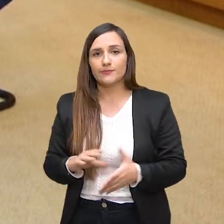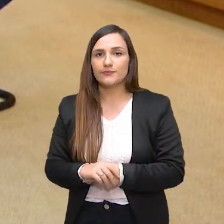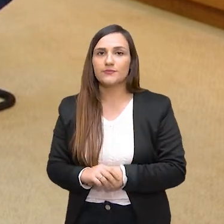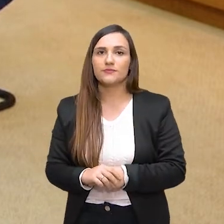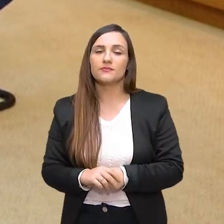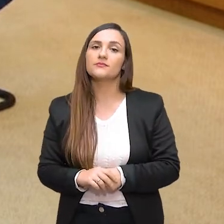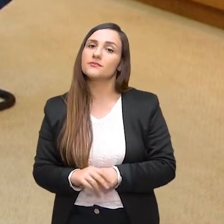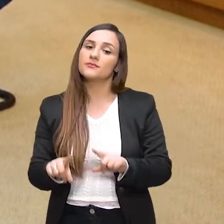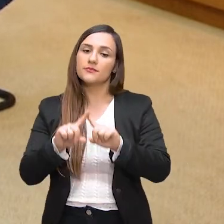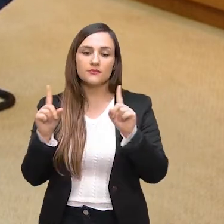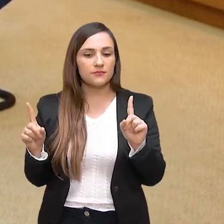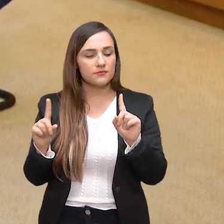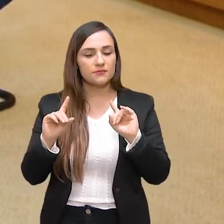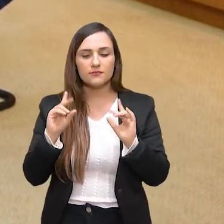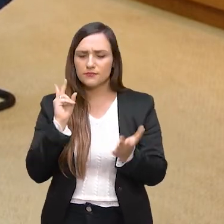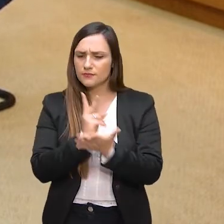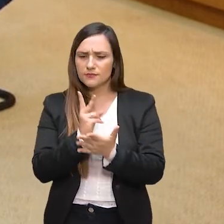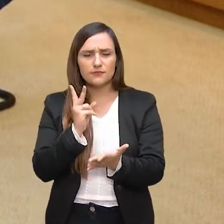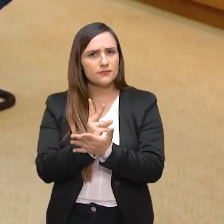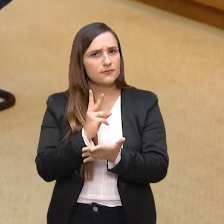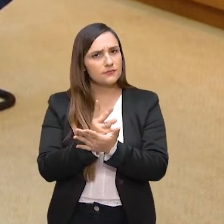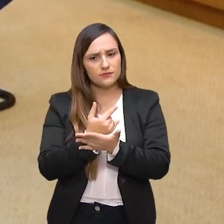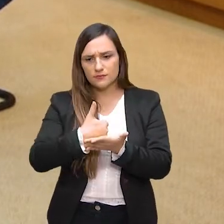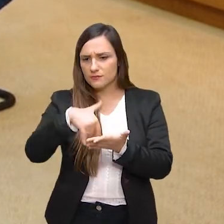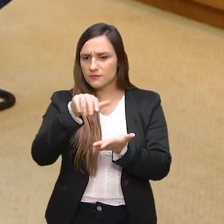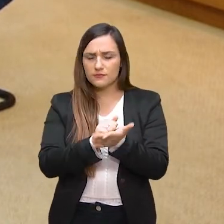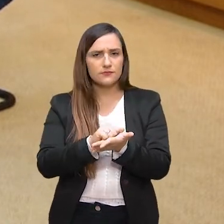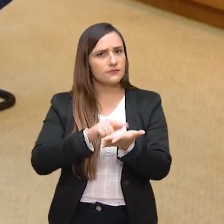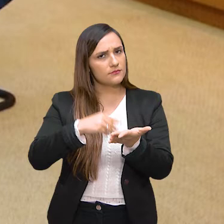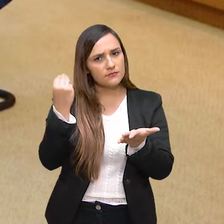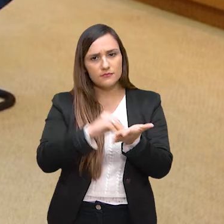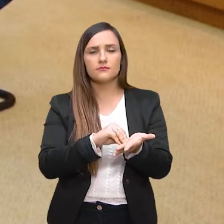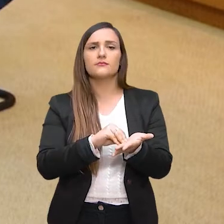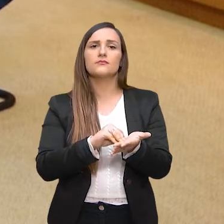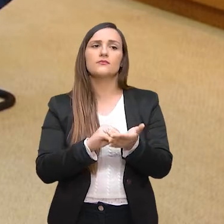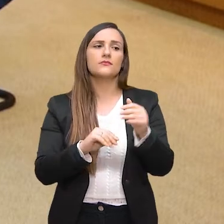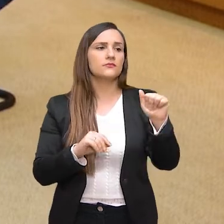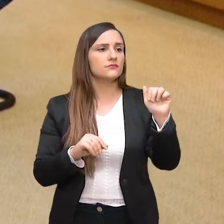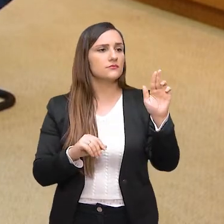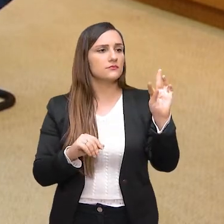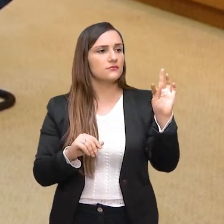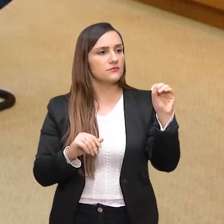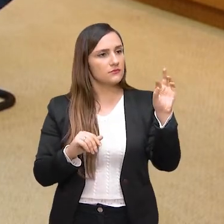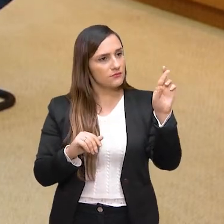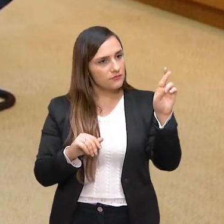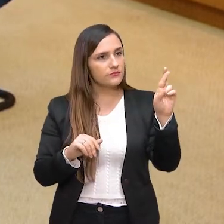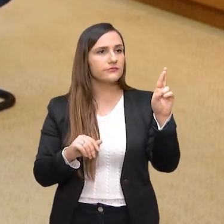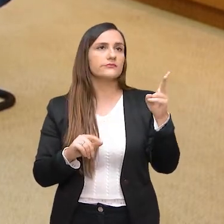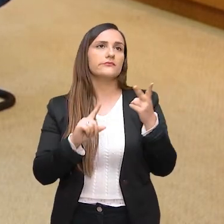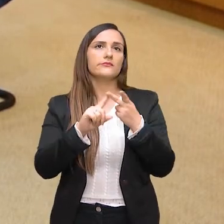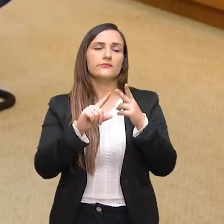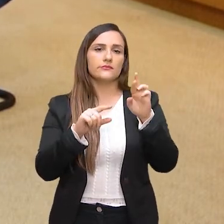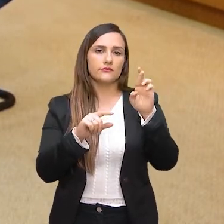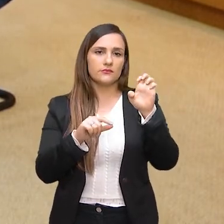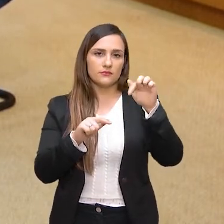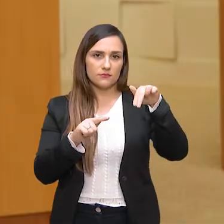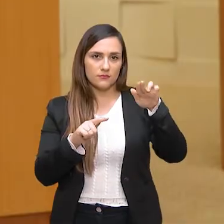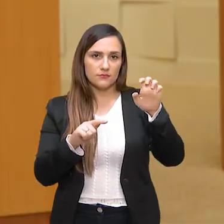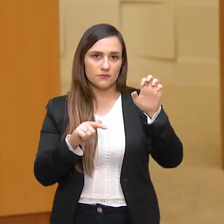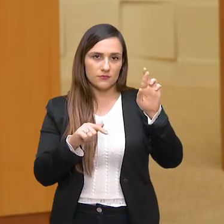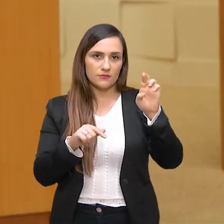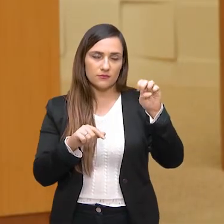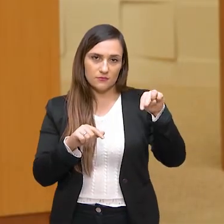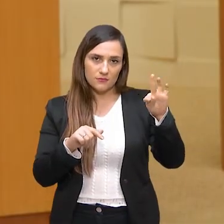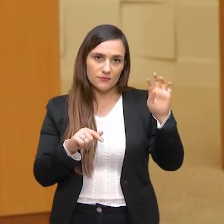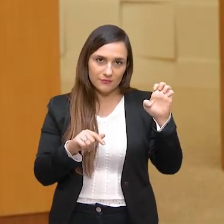dos processos, nos registros, você vai constar lá, ao invés de autor, requerente e requerido. Né? Vamos